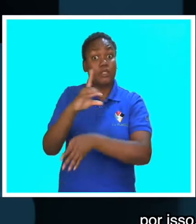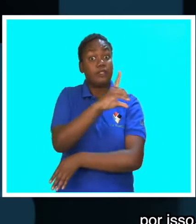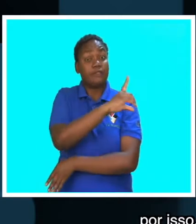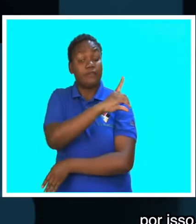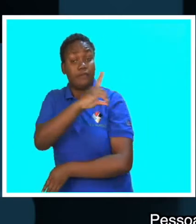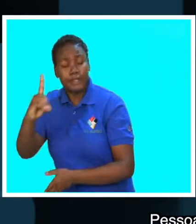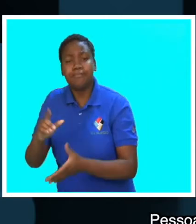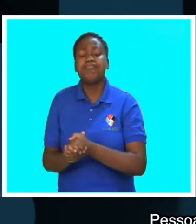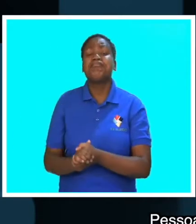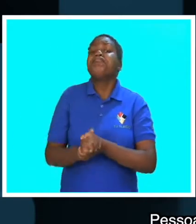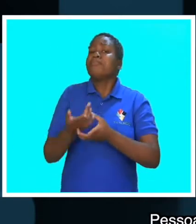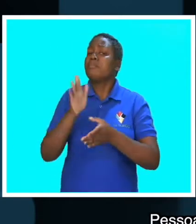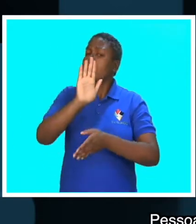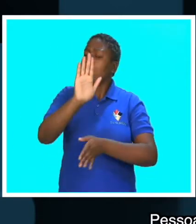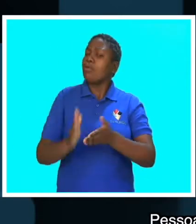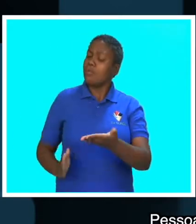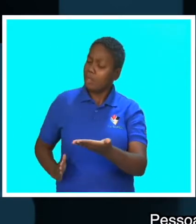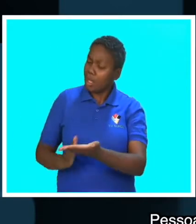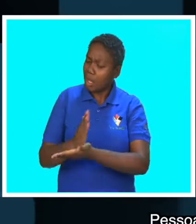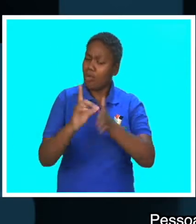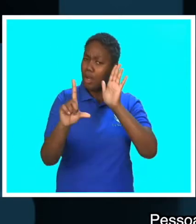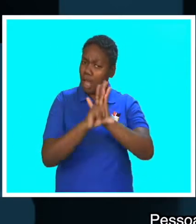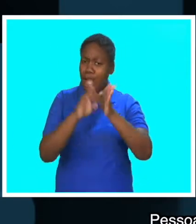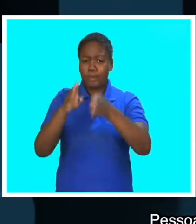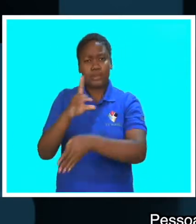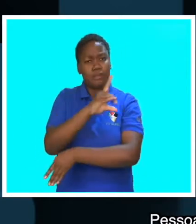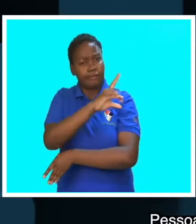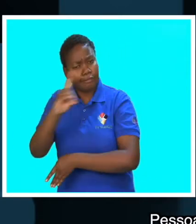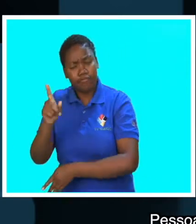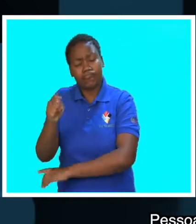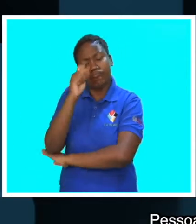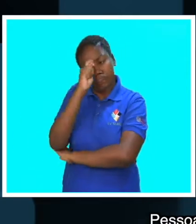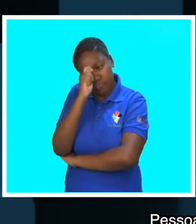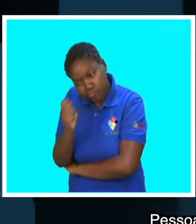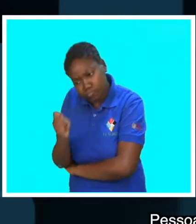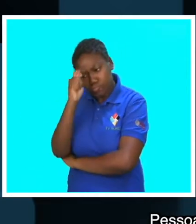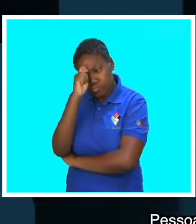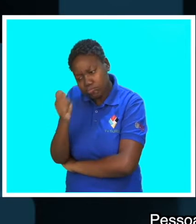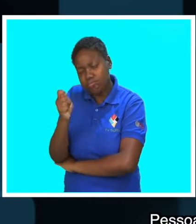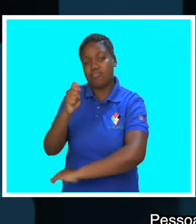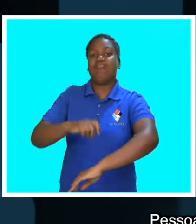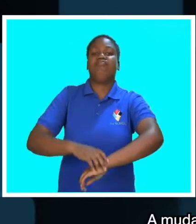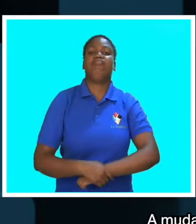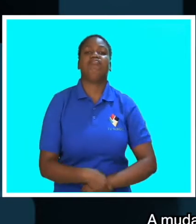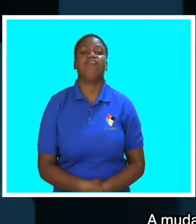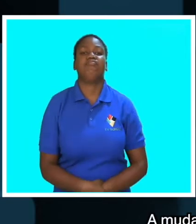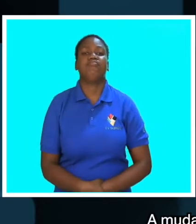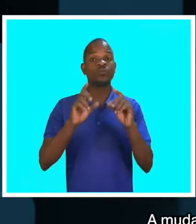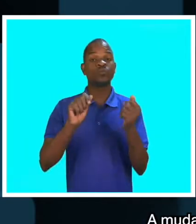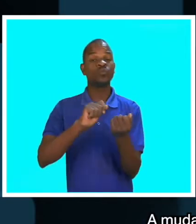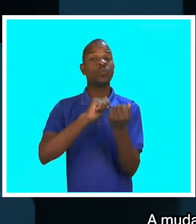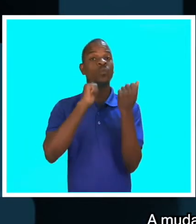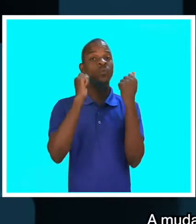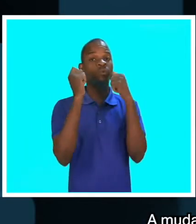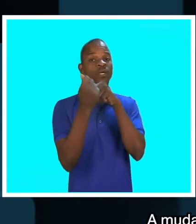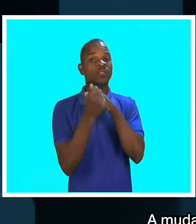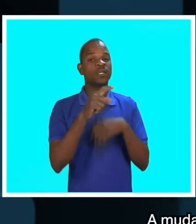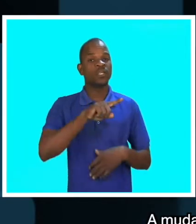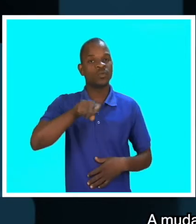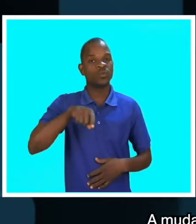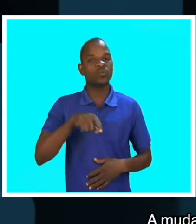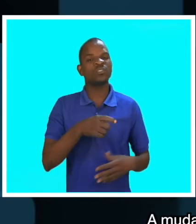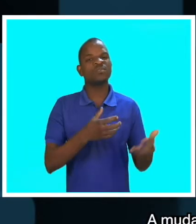do projeto-lei sobre pessoas com deficiência, que será submetida à Assembleia da República. A mudança que